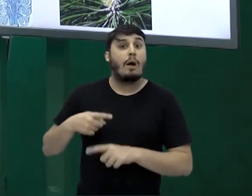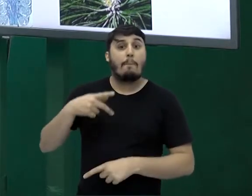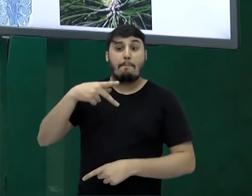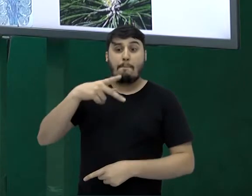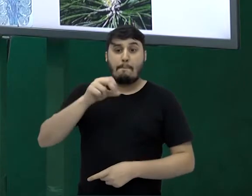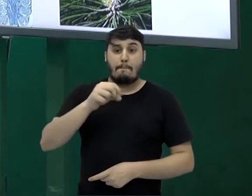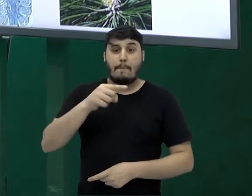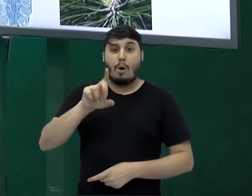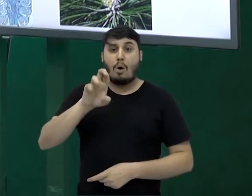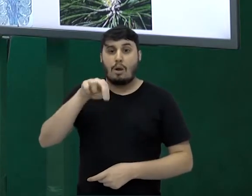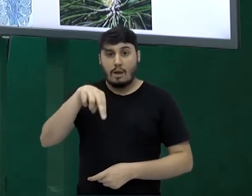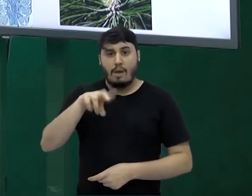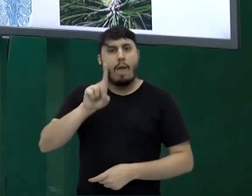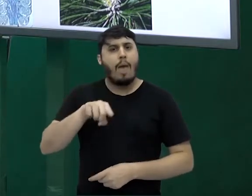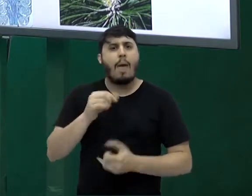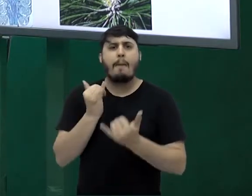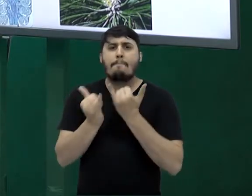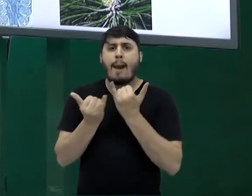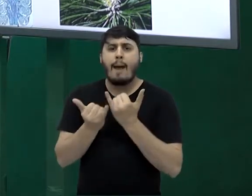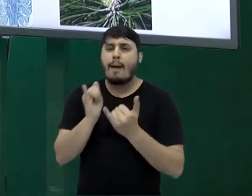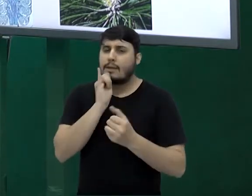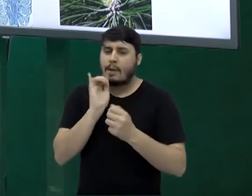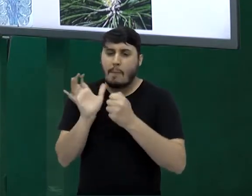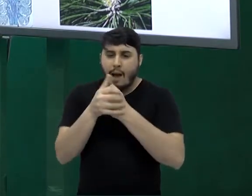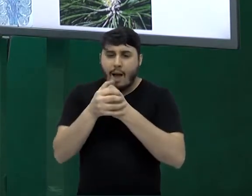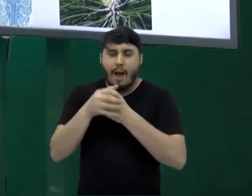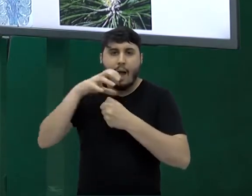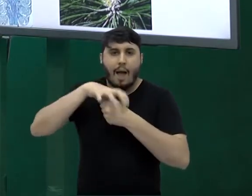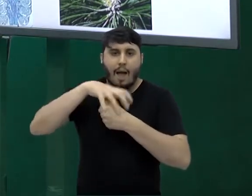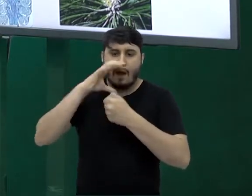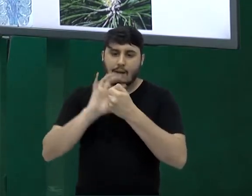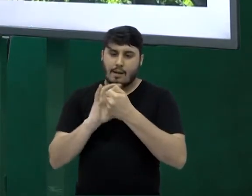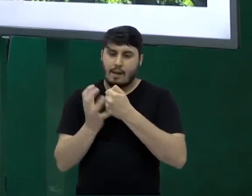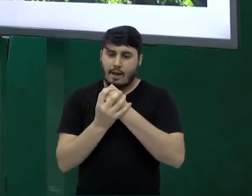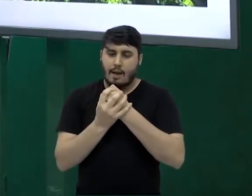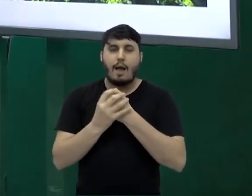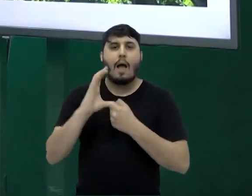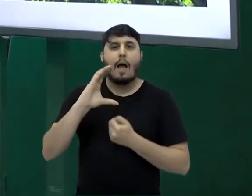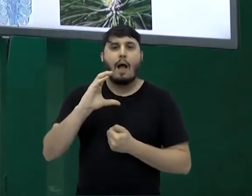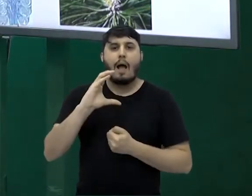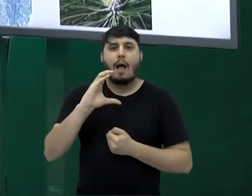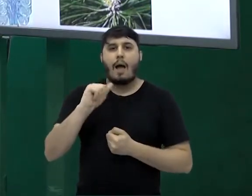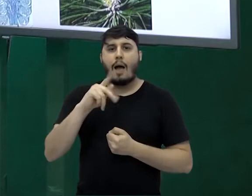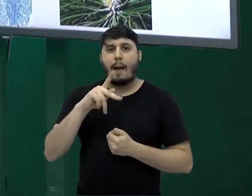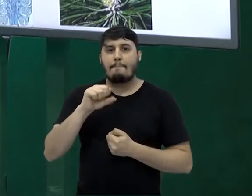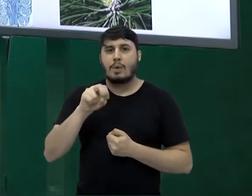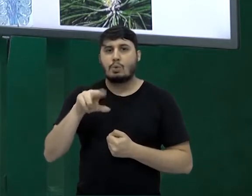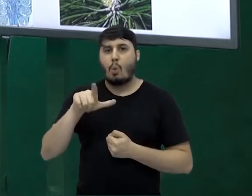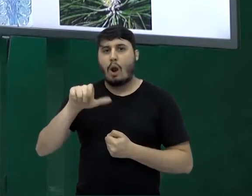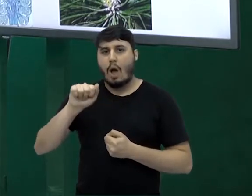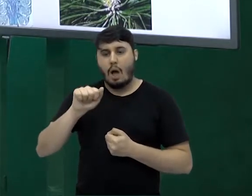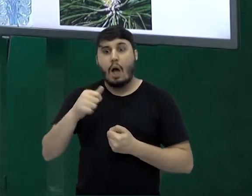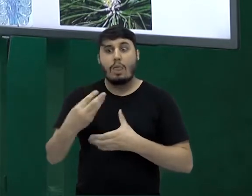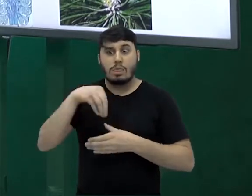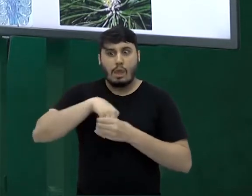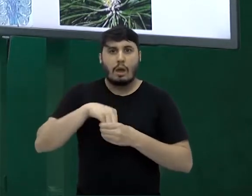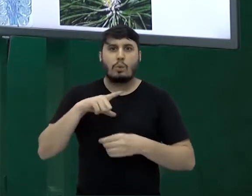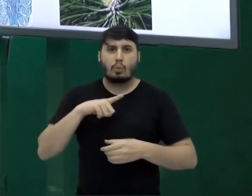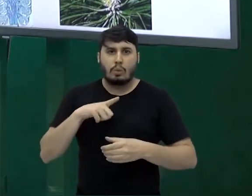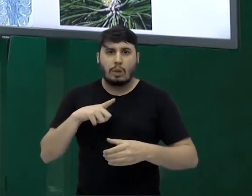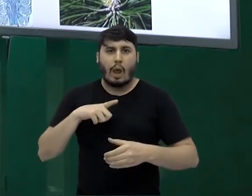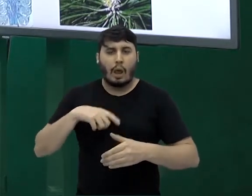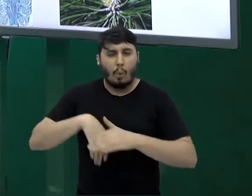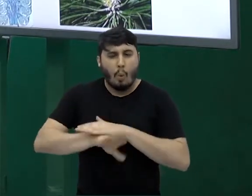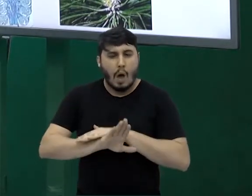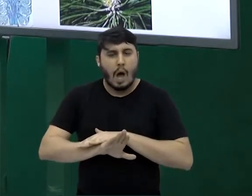água. Por quê? Porque o pólen é uma cápsula, aqui mais à frente tem, é uma cápsula